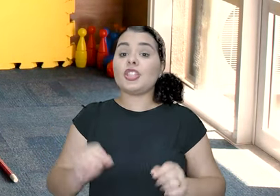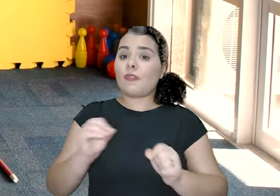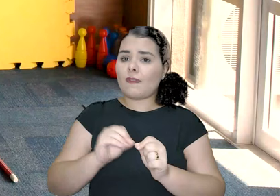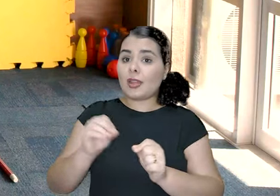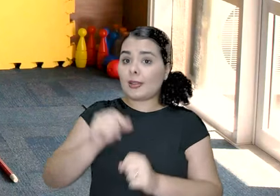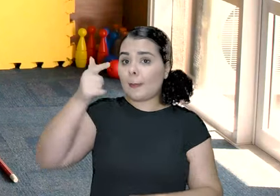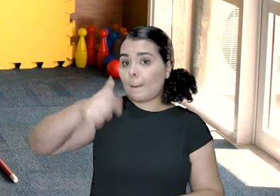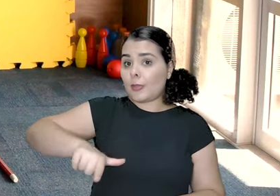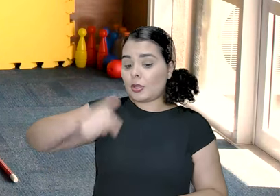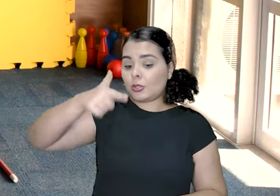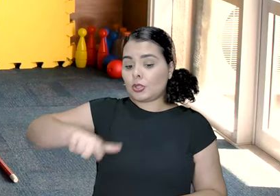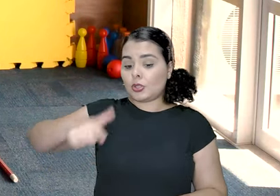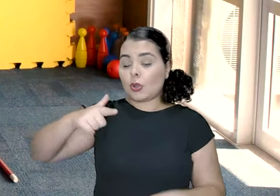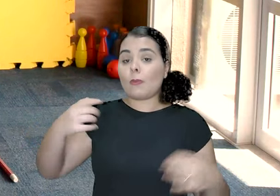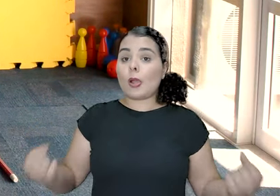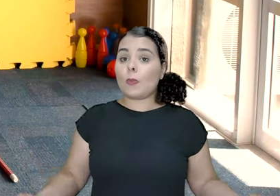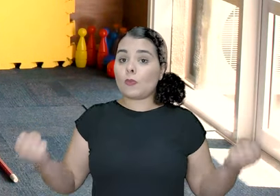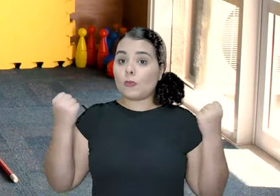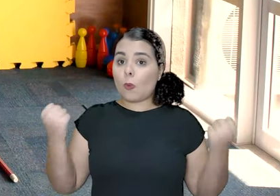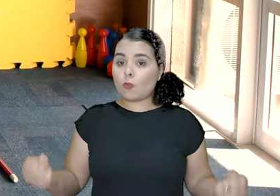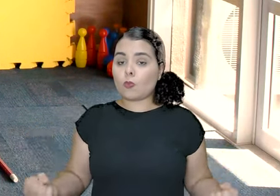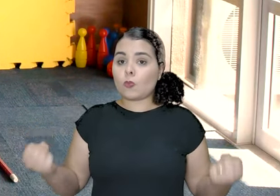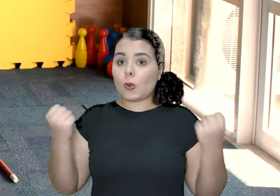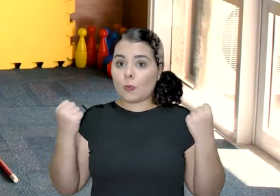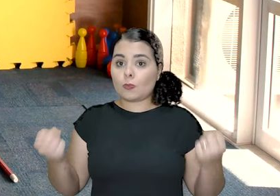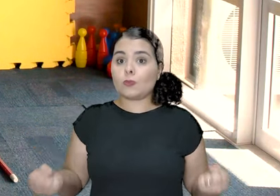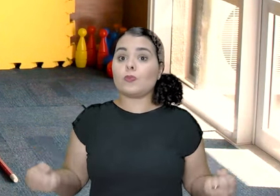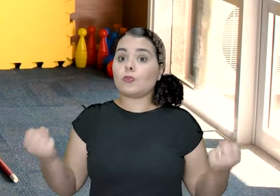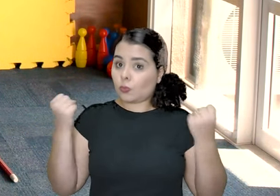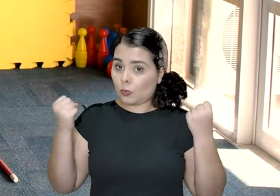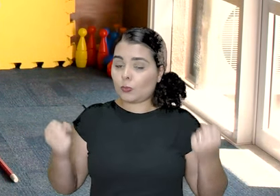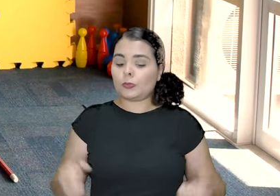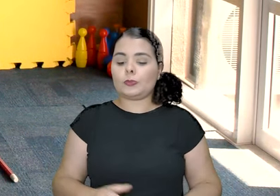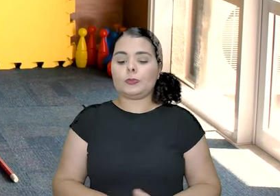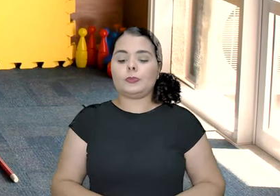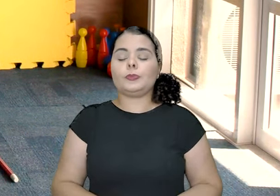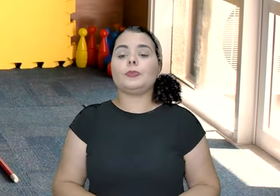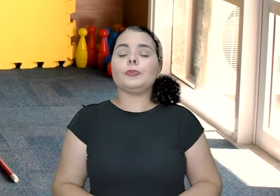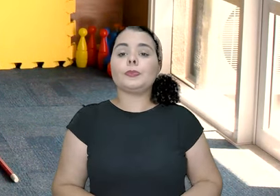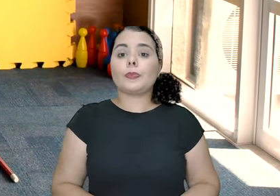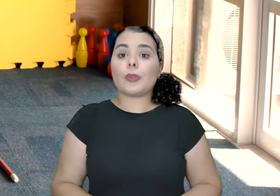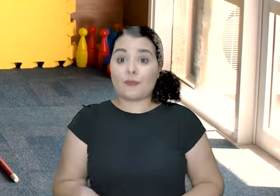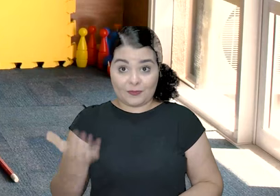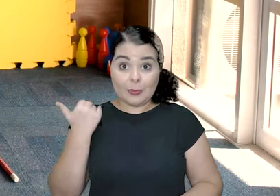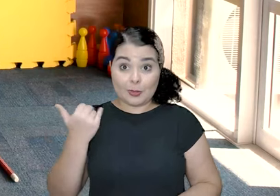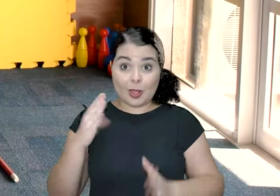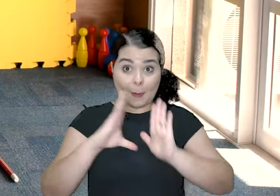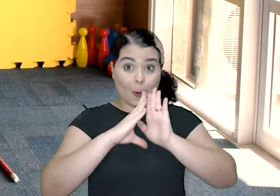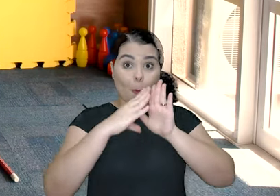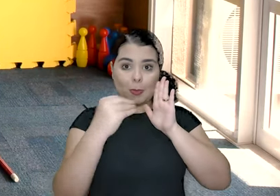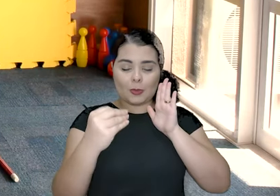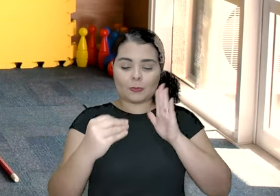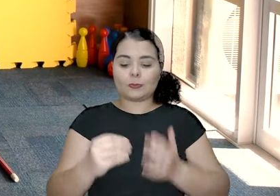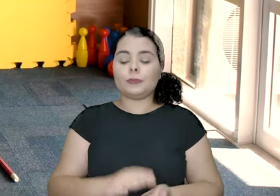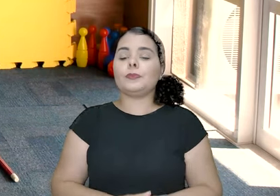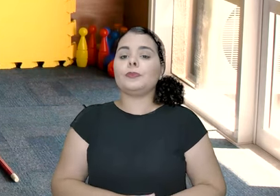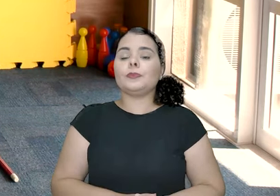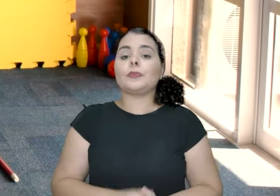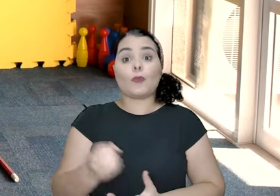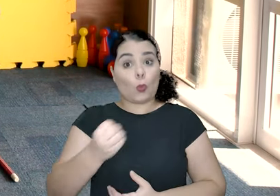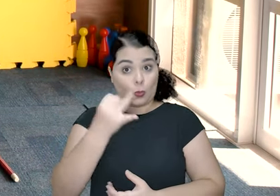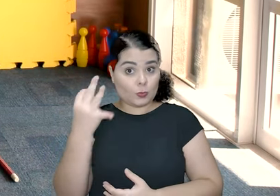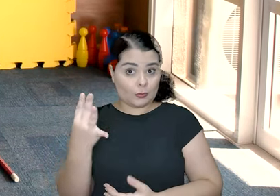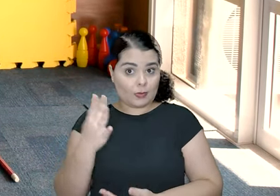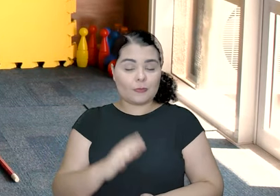repetições usando os músculos do braço, vamos lá? Vem comigo, vou contar agora,